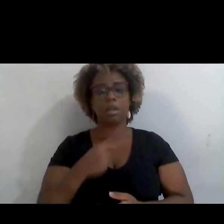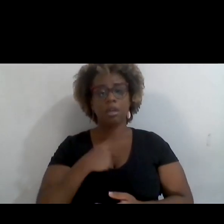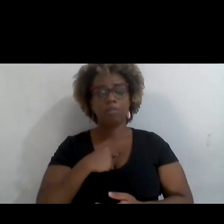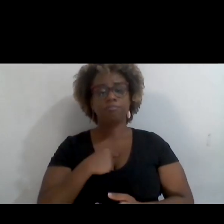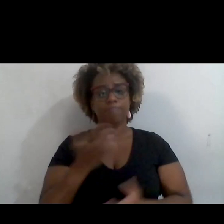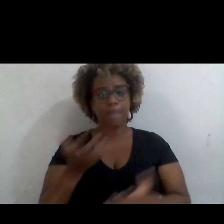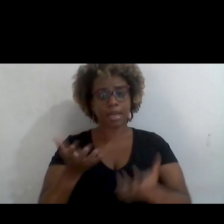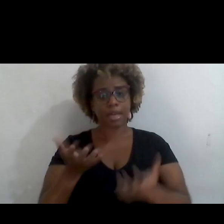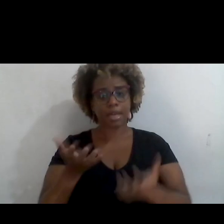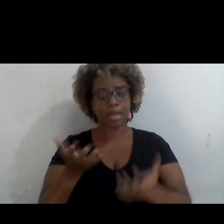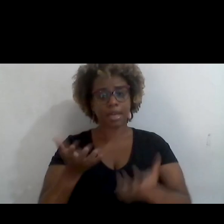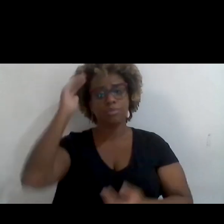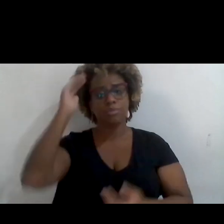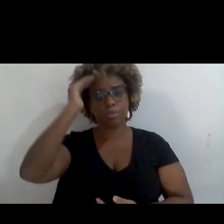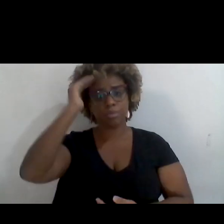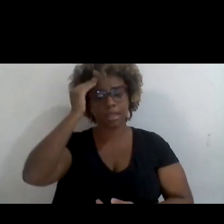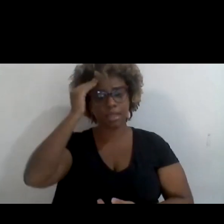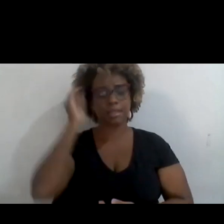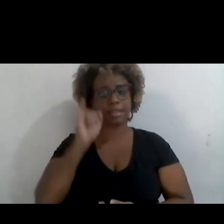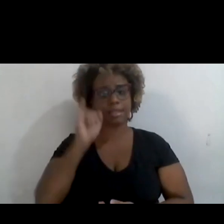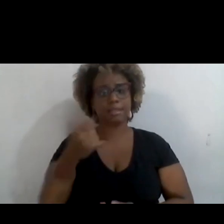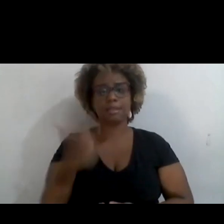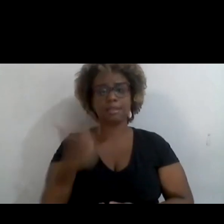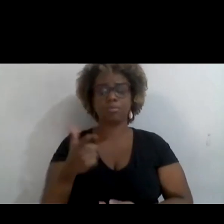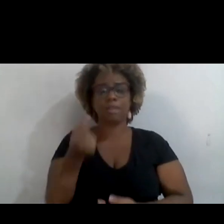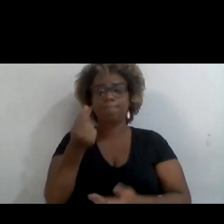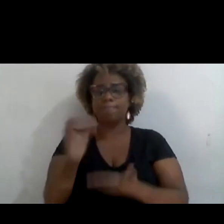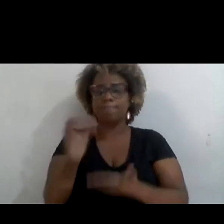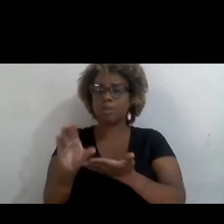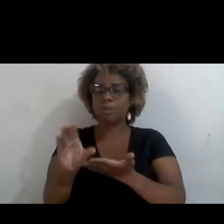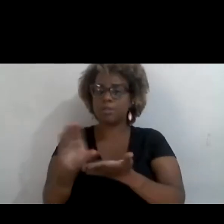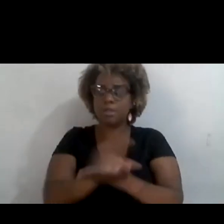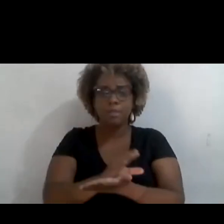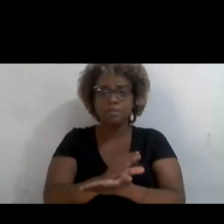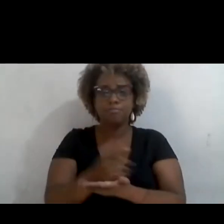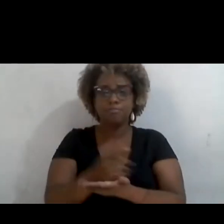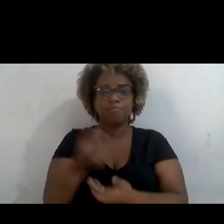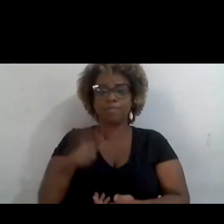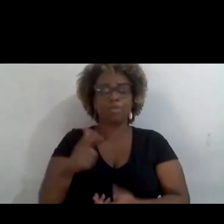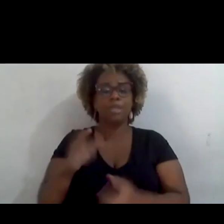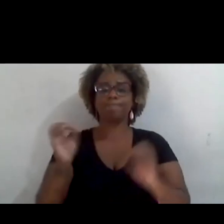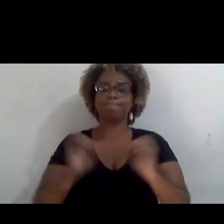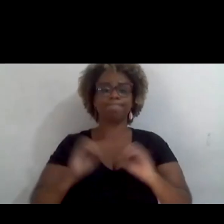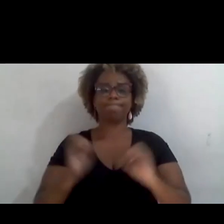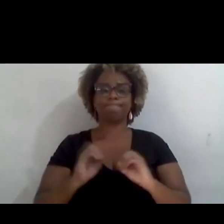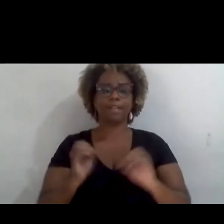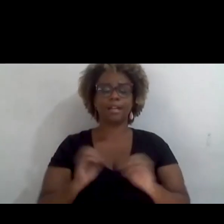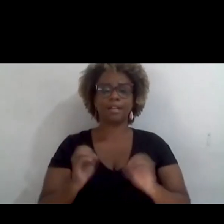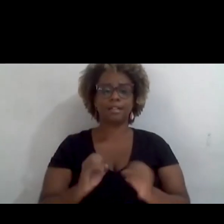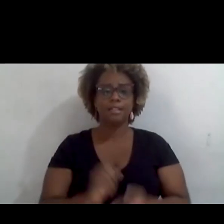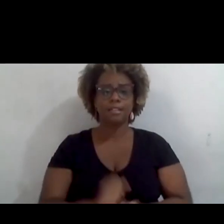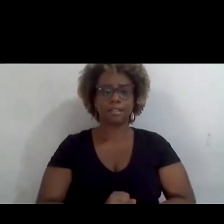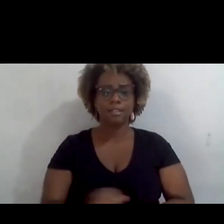porque eu acho que sem orçamento não existe nada. Eu queria entender o quanto se tem de orçamento